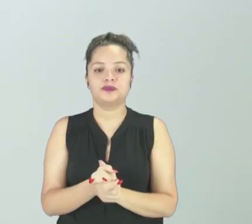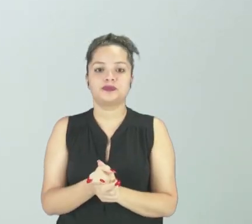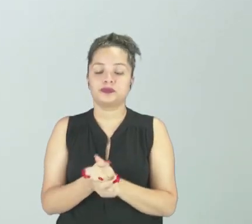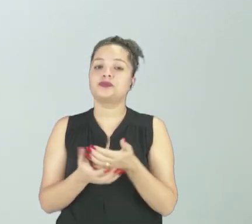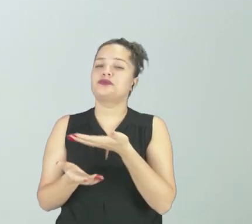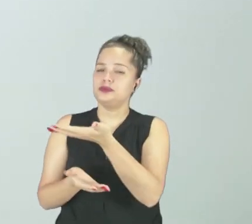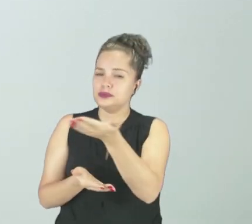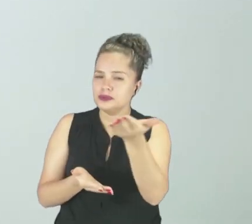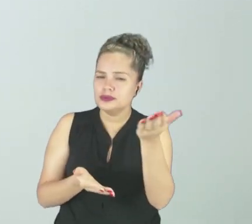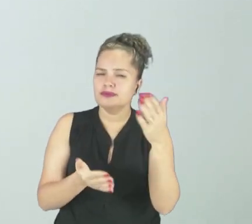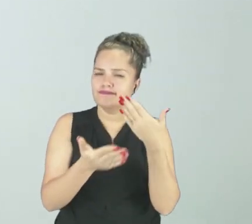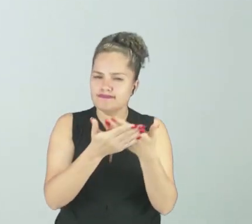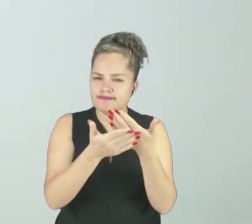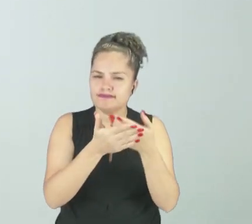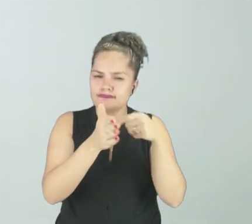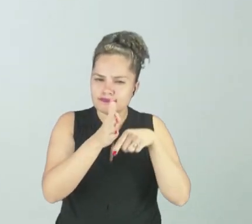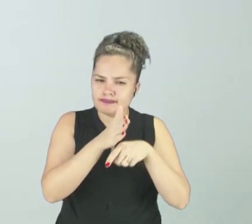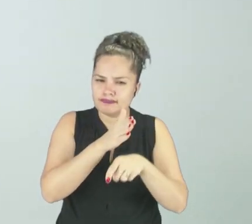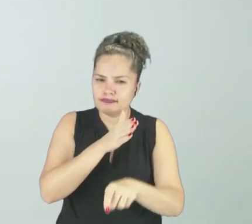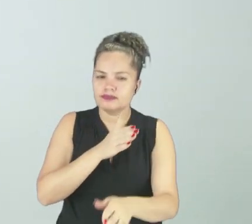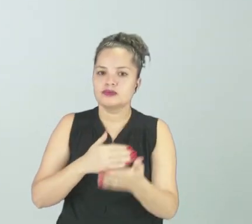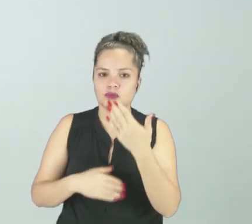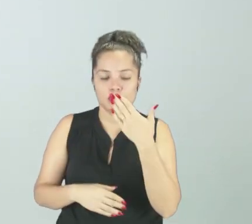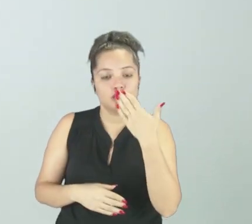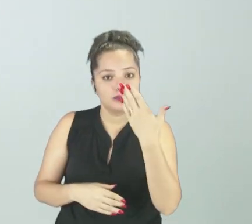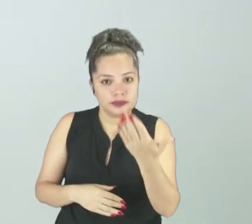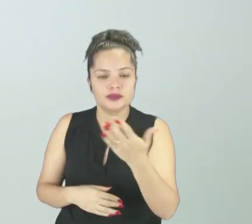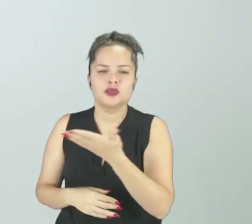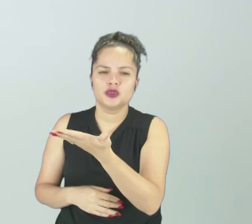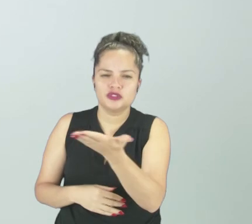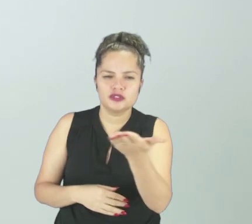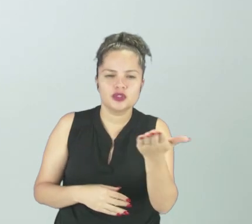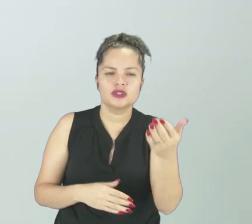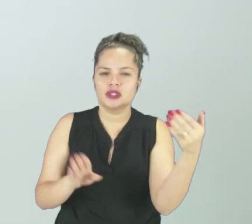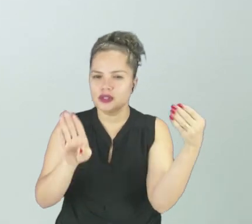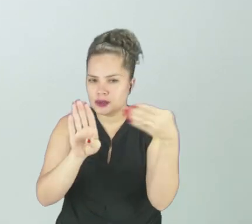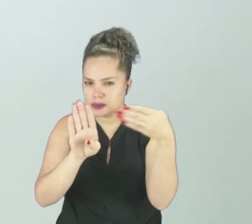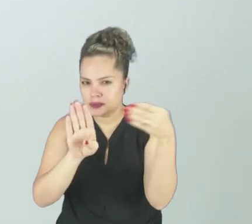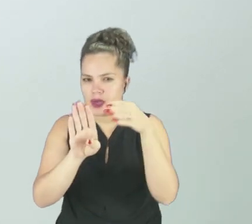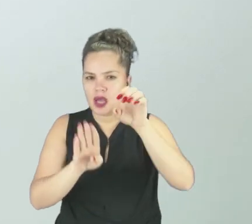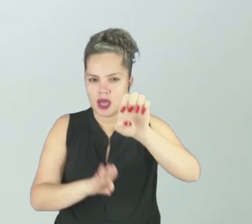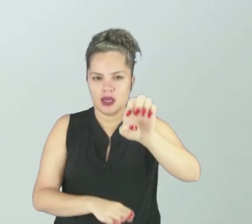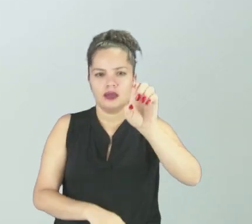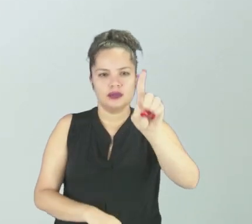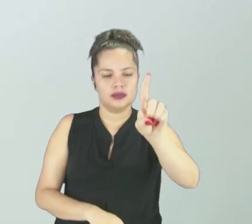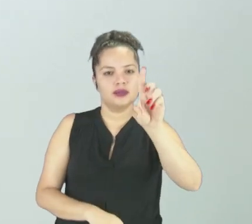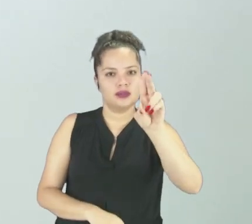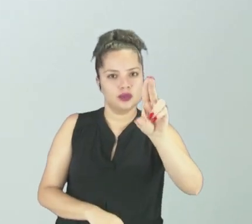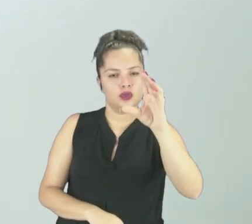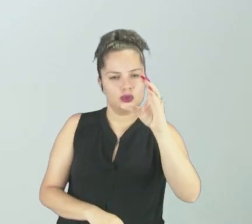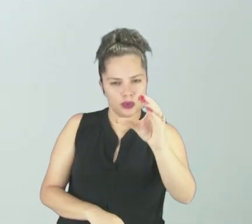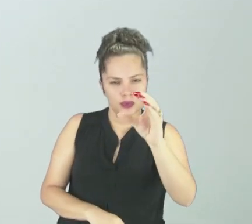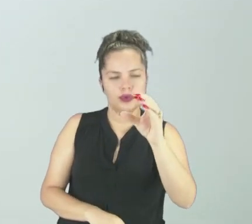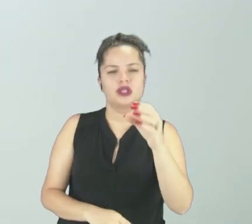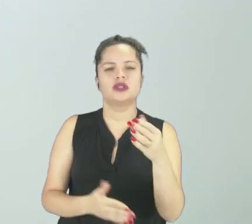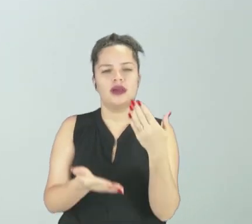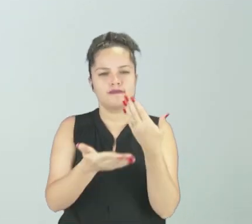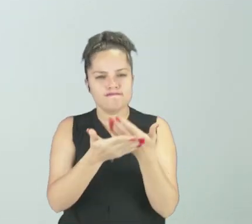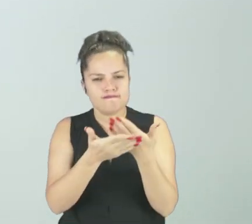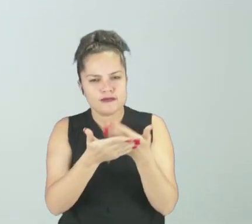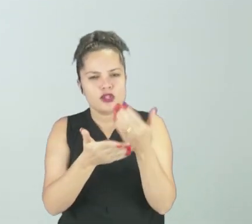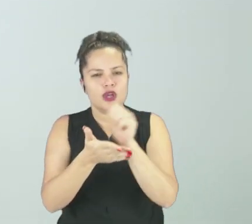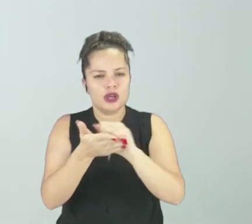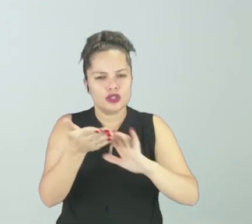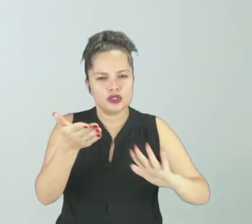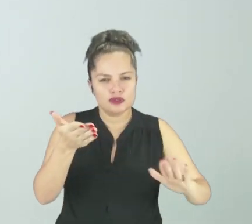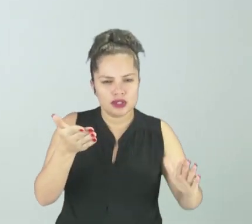um aprofundamento dessa aula, eu vou pedir que vocês corram lá na plataforma Eduque, né? Façam as atividades